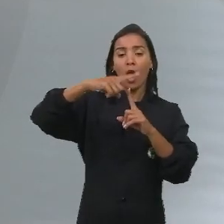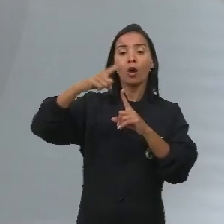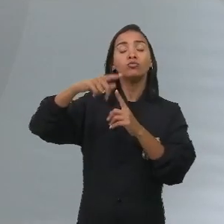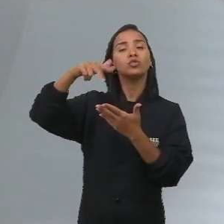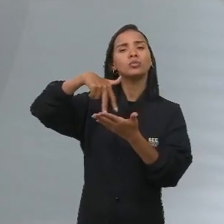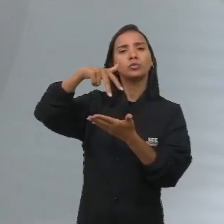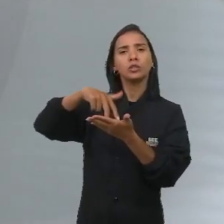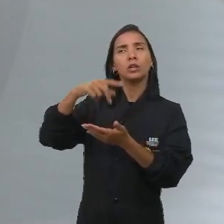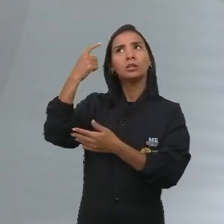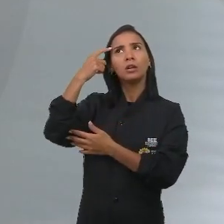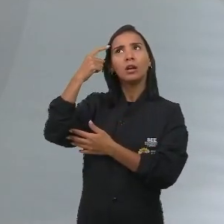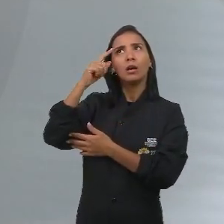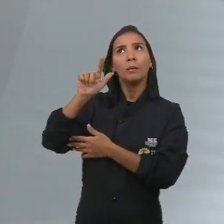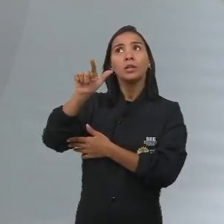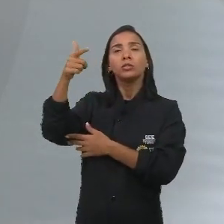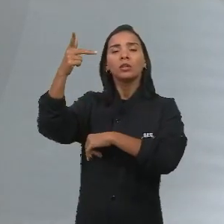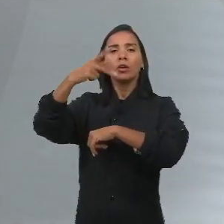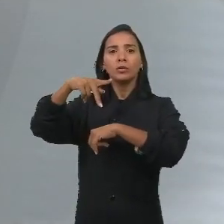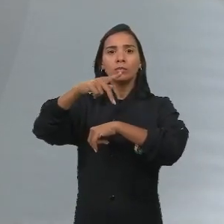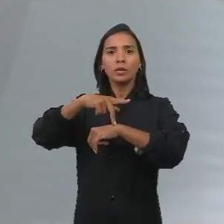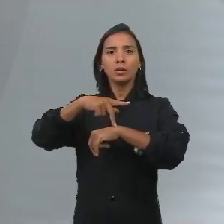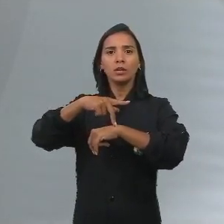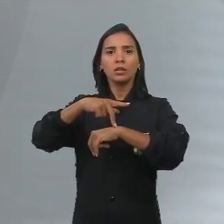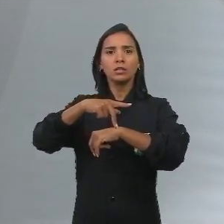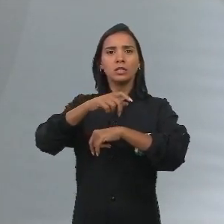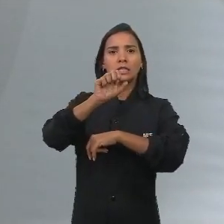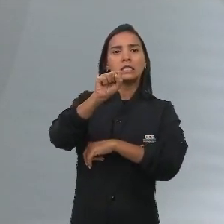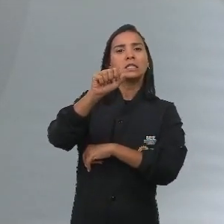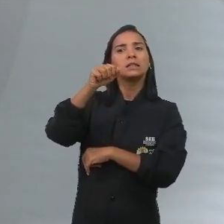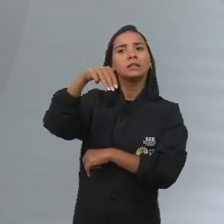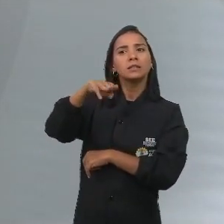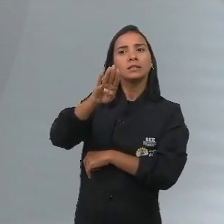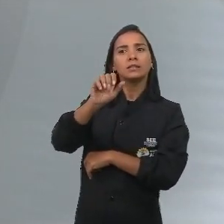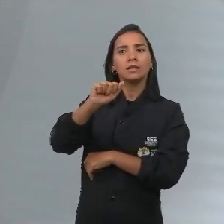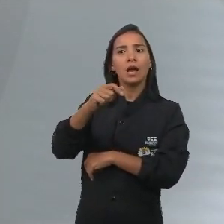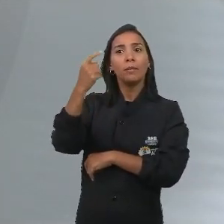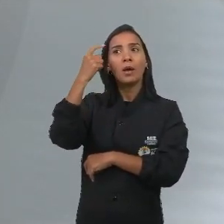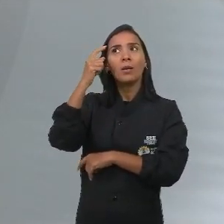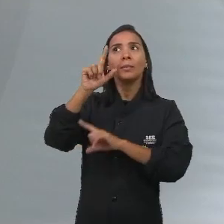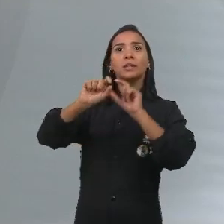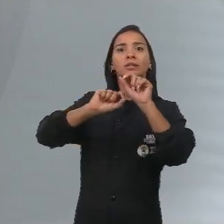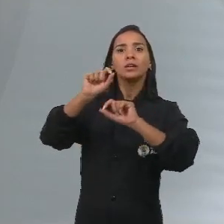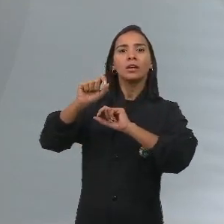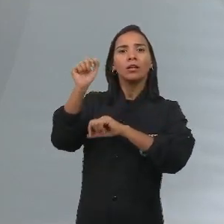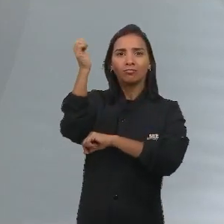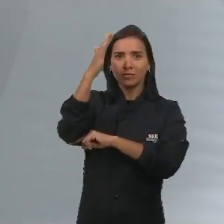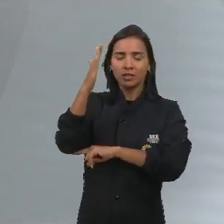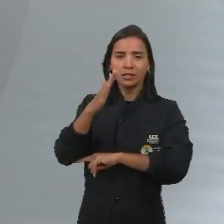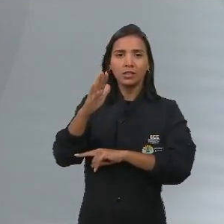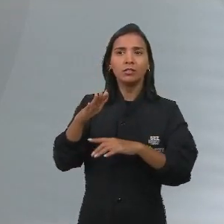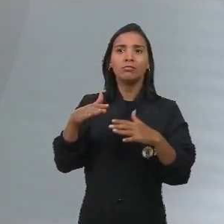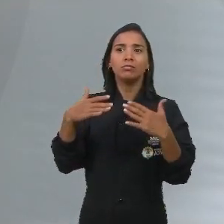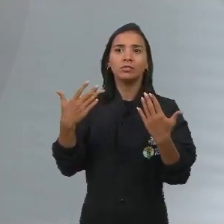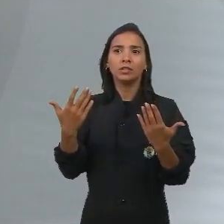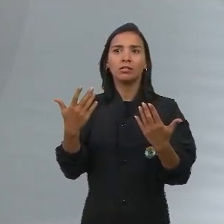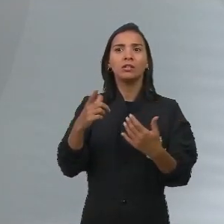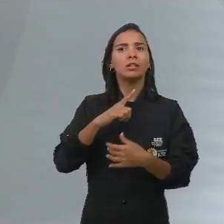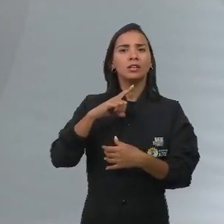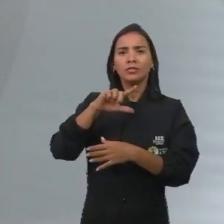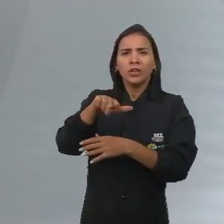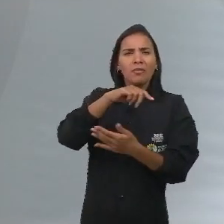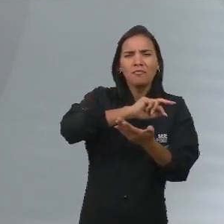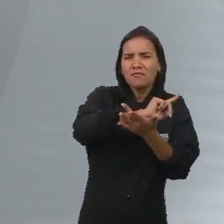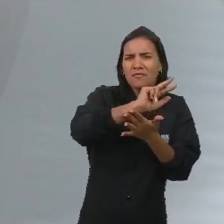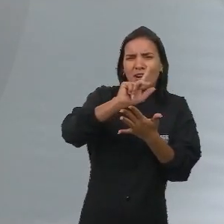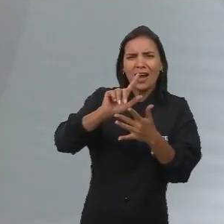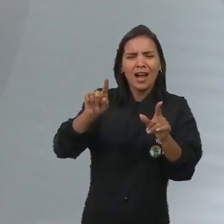samba você pensa em quem sim se eu falo Ah eu esqueci o nome dos Chaco lá dos carin que dança lá da Rússia